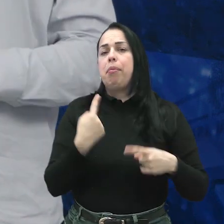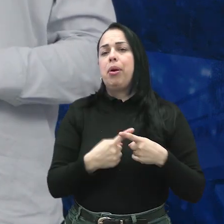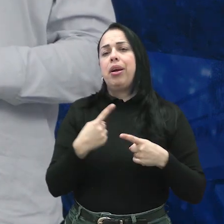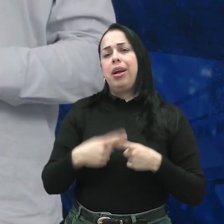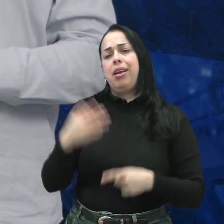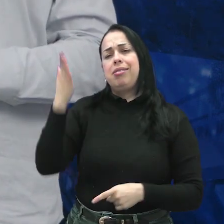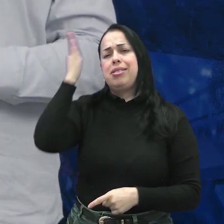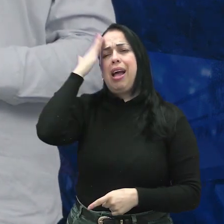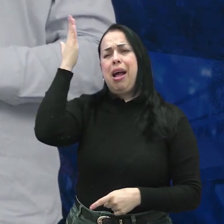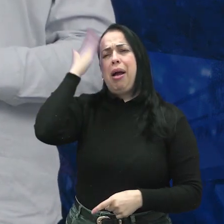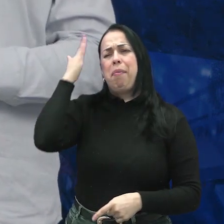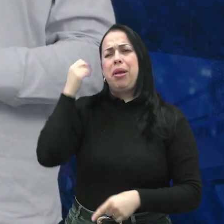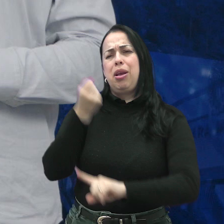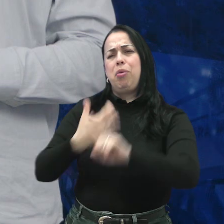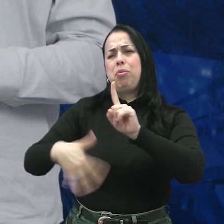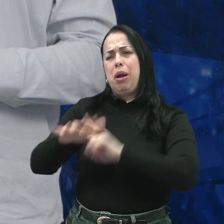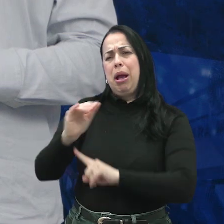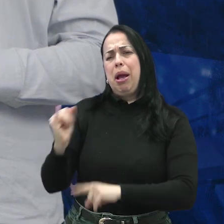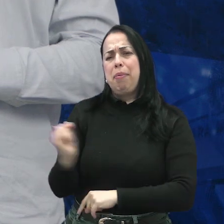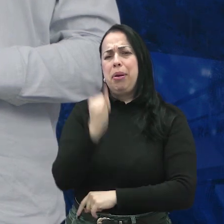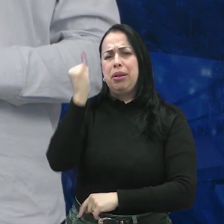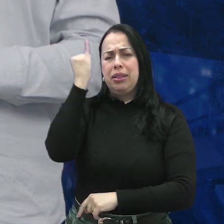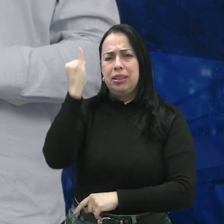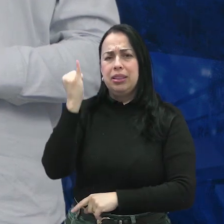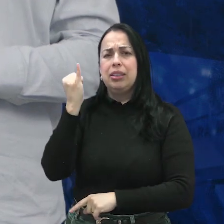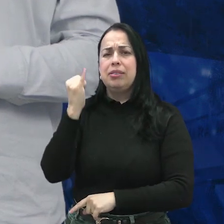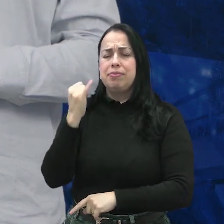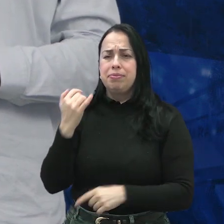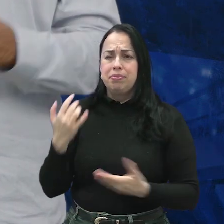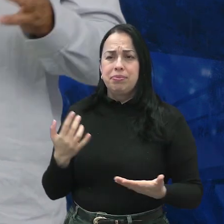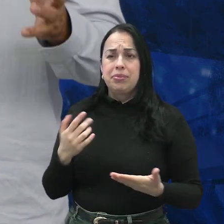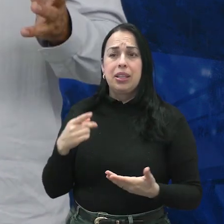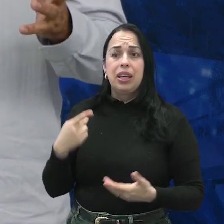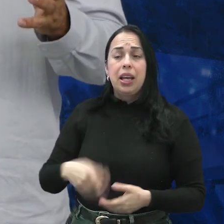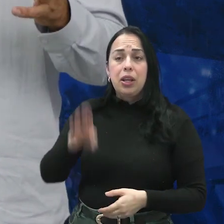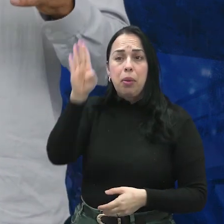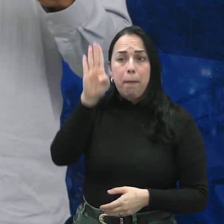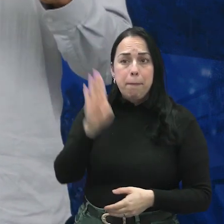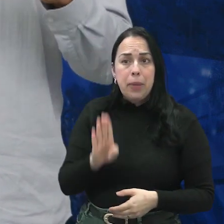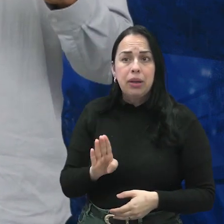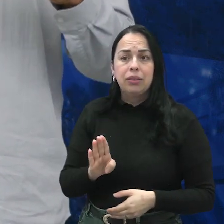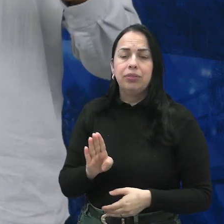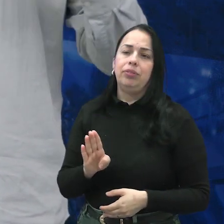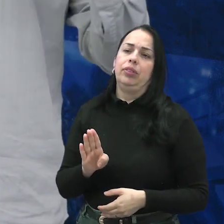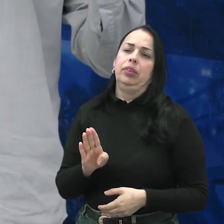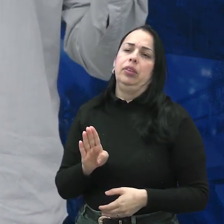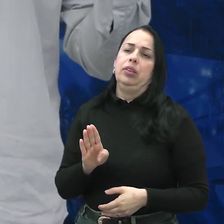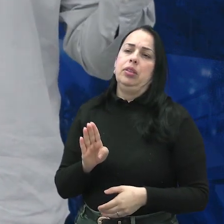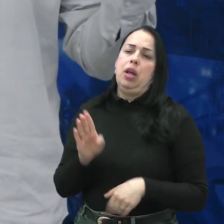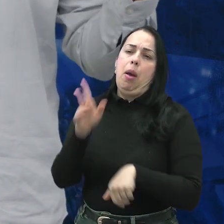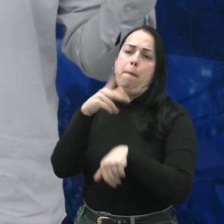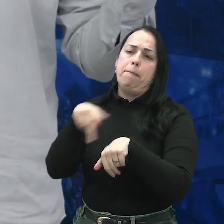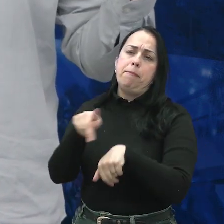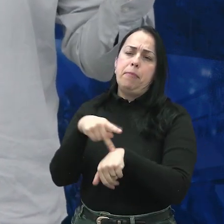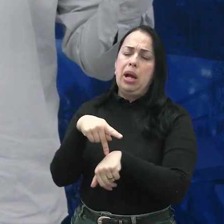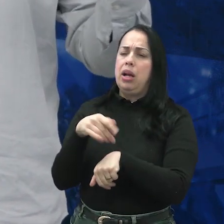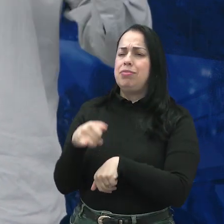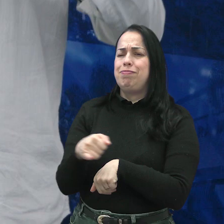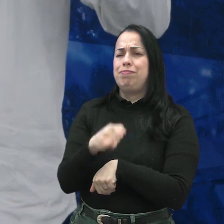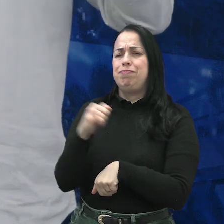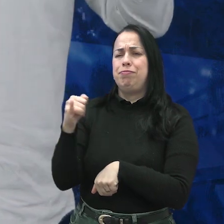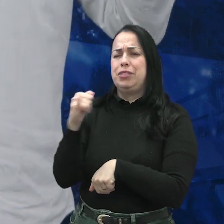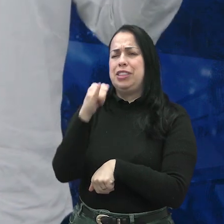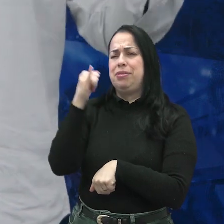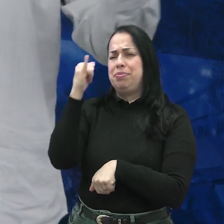da importância da preservação do meio ambiente, a fazer com que o Brasil, que sempre foi um país importante